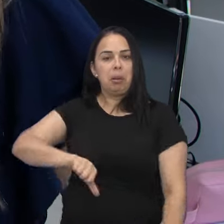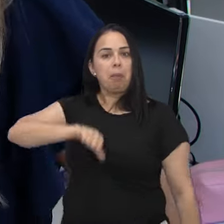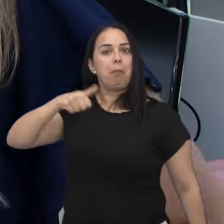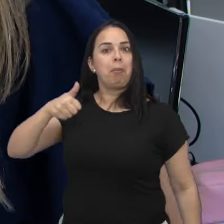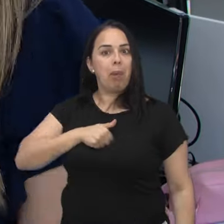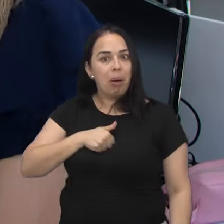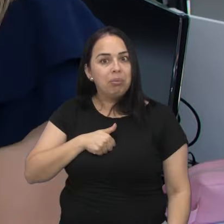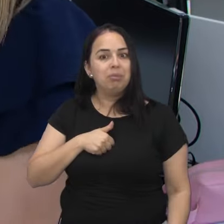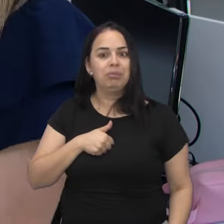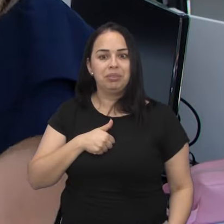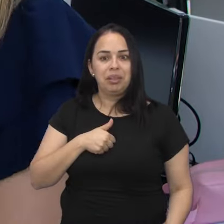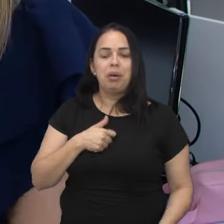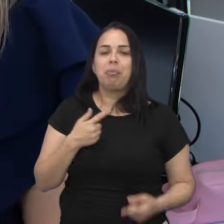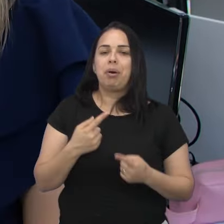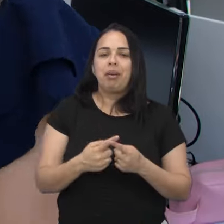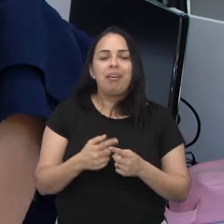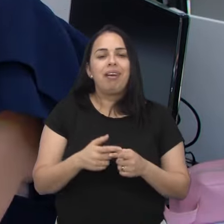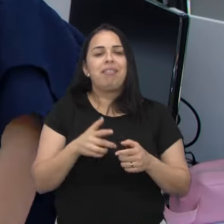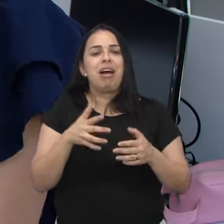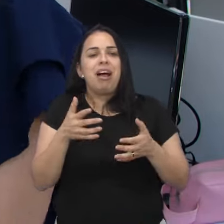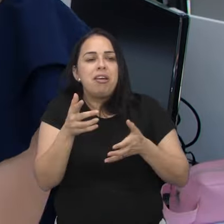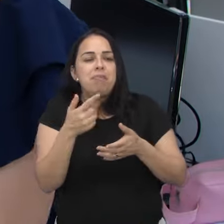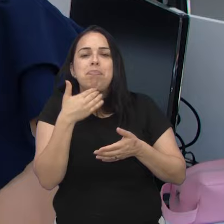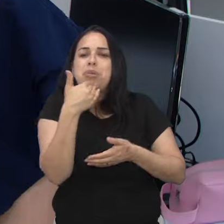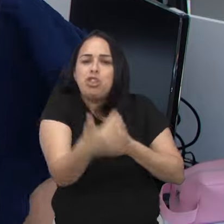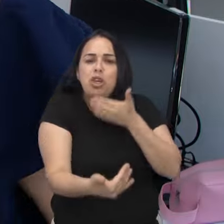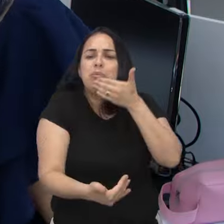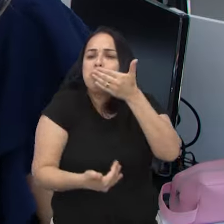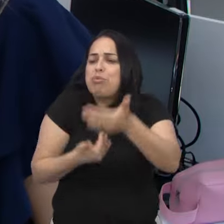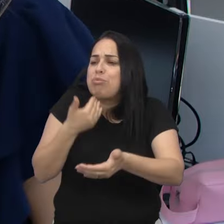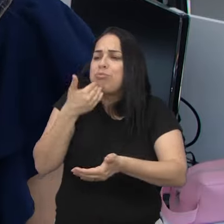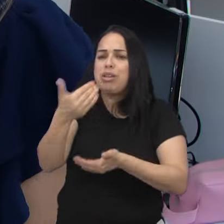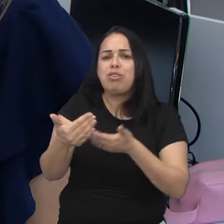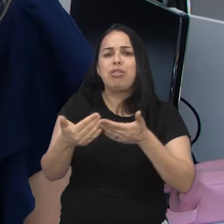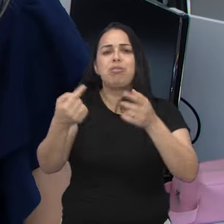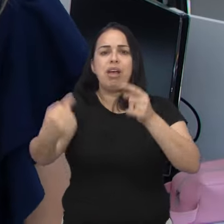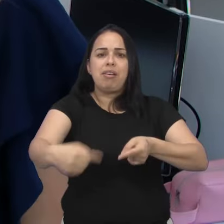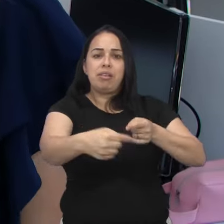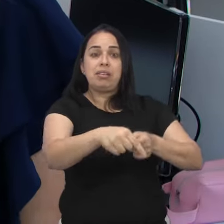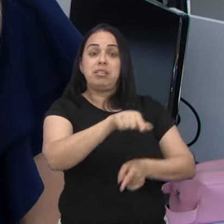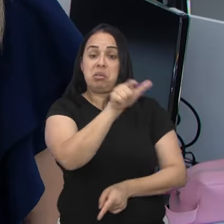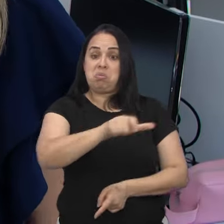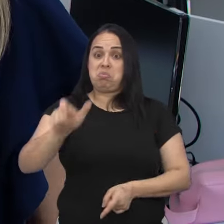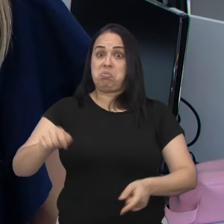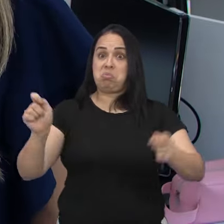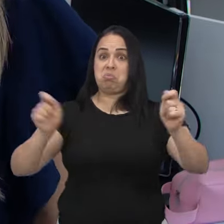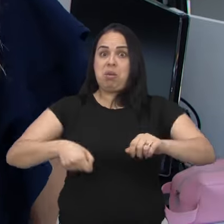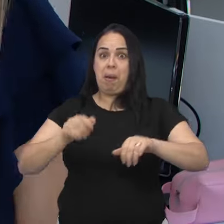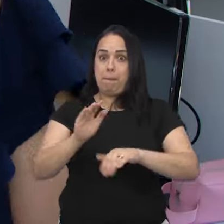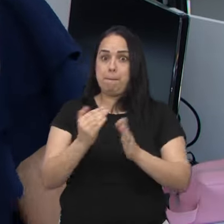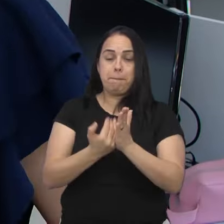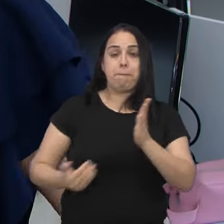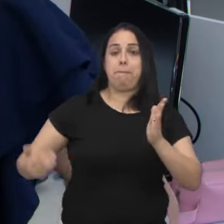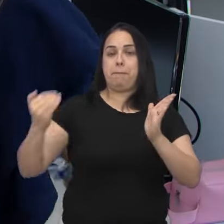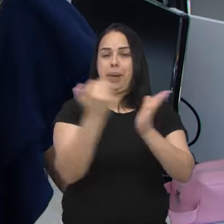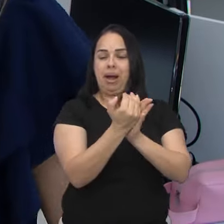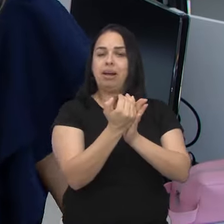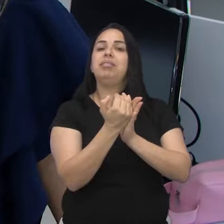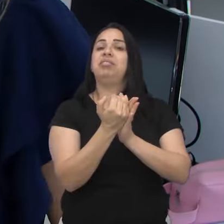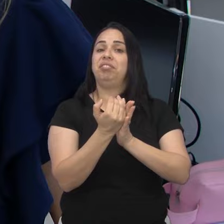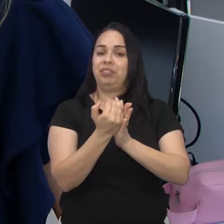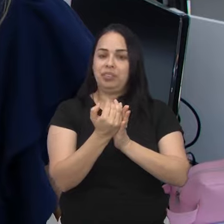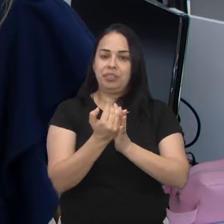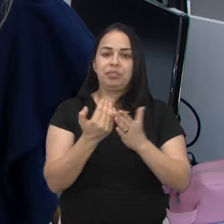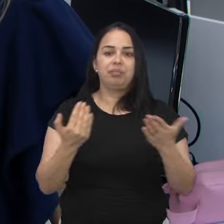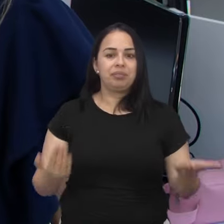né que são eh que a gente vai colocando aí na jornada de trabalho né então são pessoas mais eficientes né é